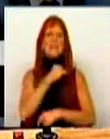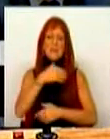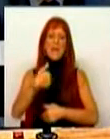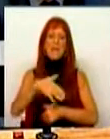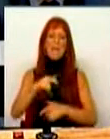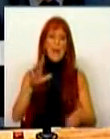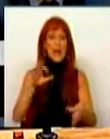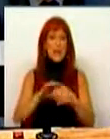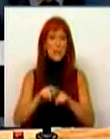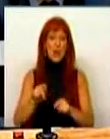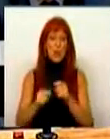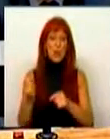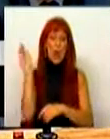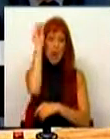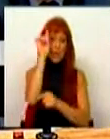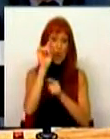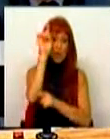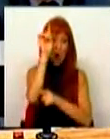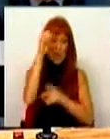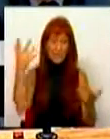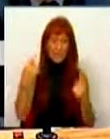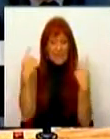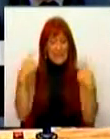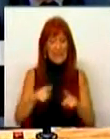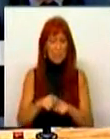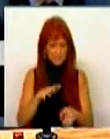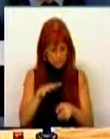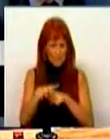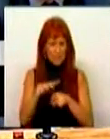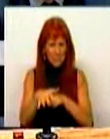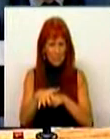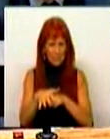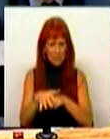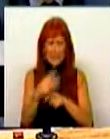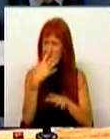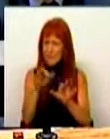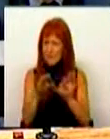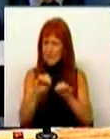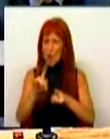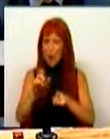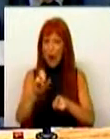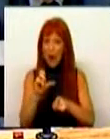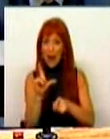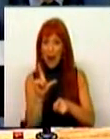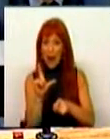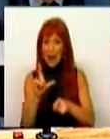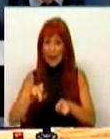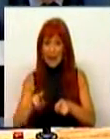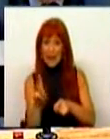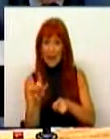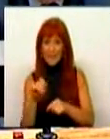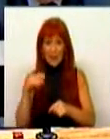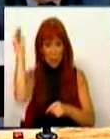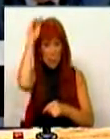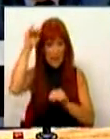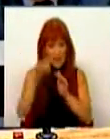que vai permitir, relativamente ao Norte Alentejano, ter um impacto semelhante ao qual Queva teve no Baixo